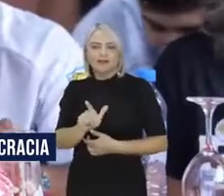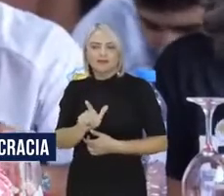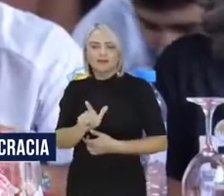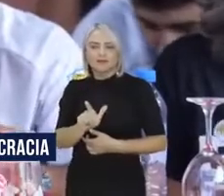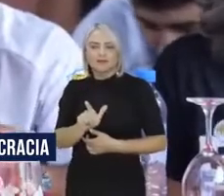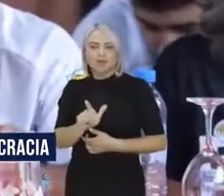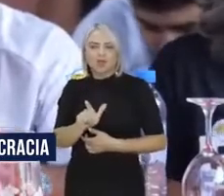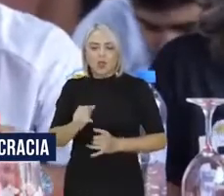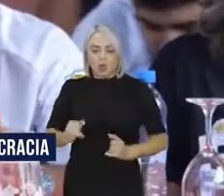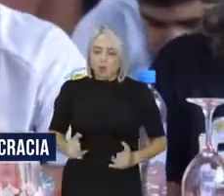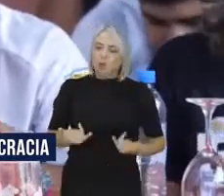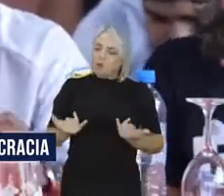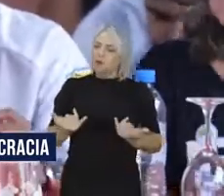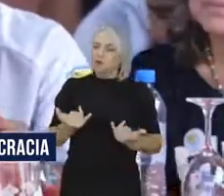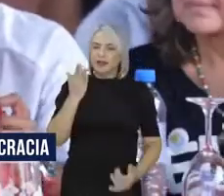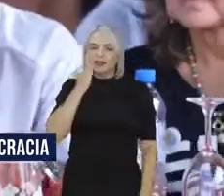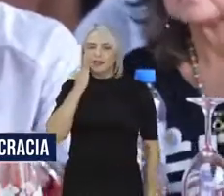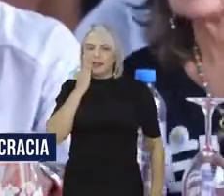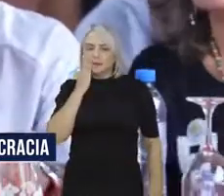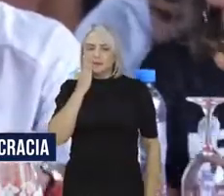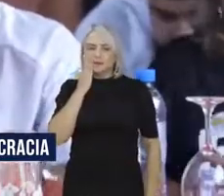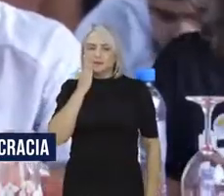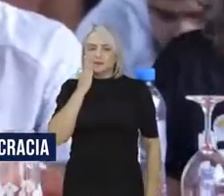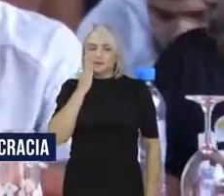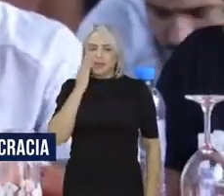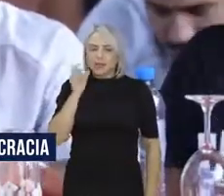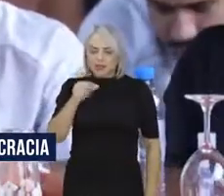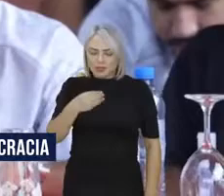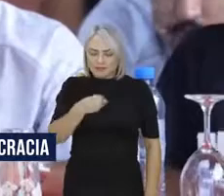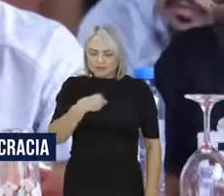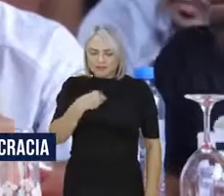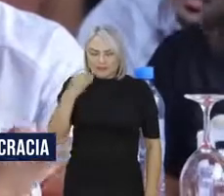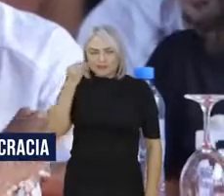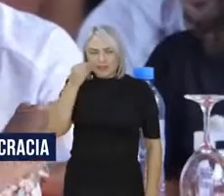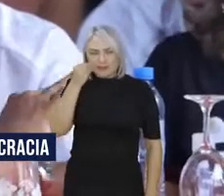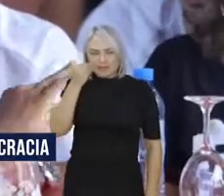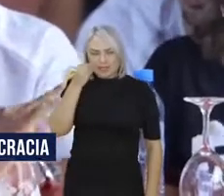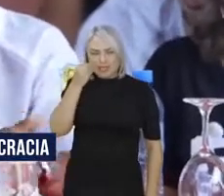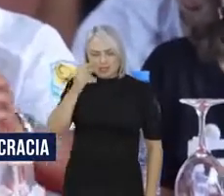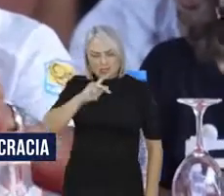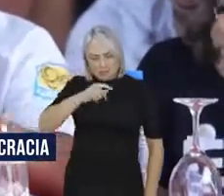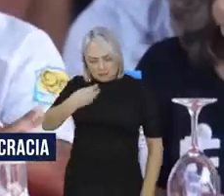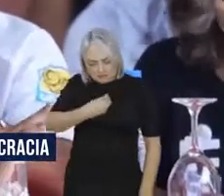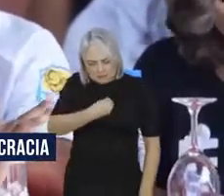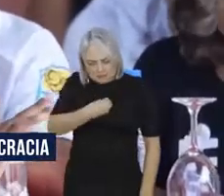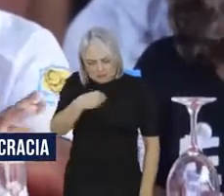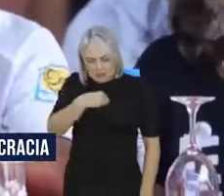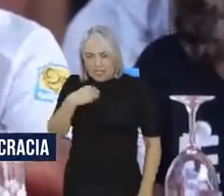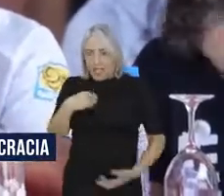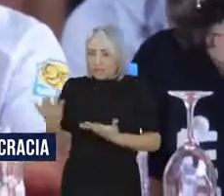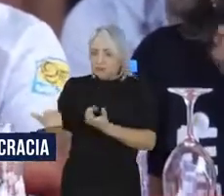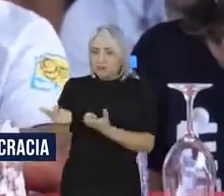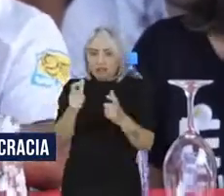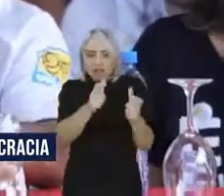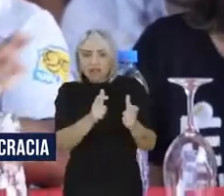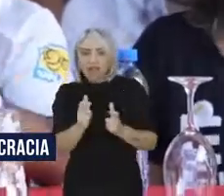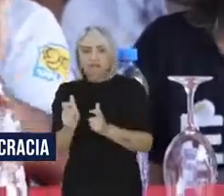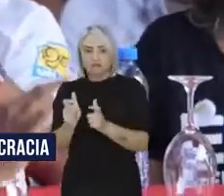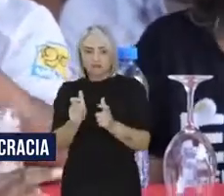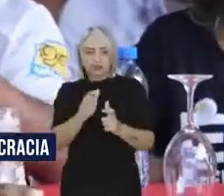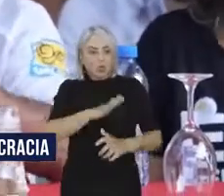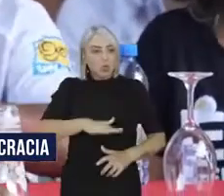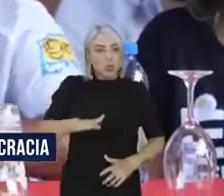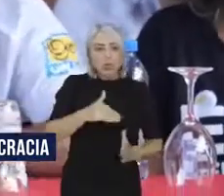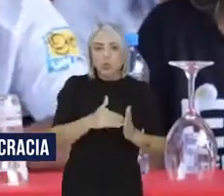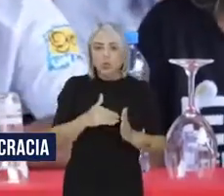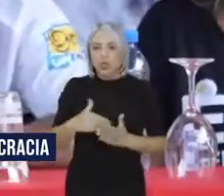oportunidades, sabe? Então, assim, só quem vive sabe. Sabe, porque a juventude ela está em todo o espaço. Ela vem